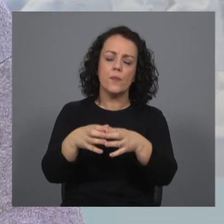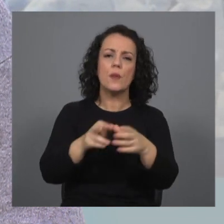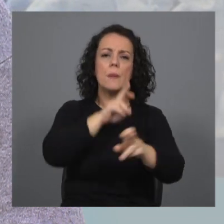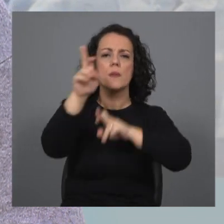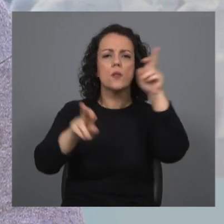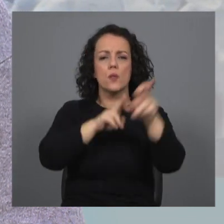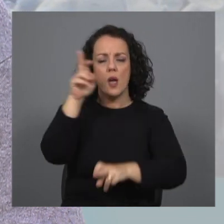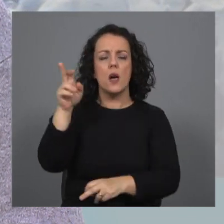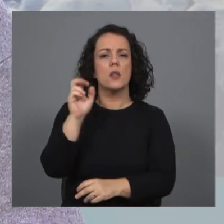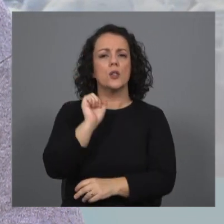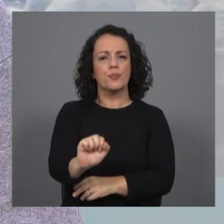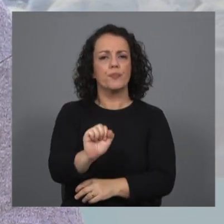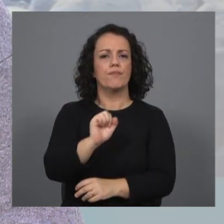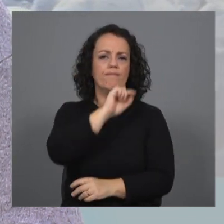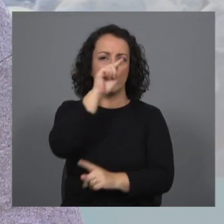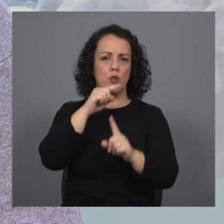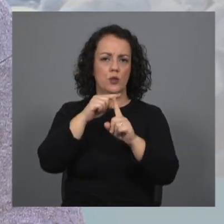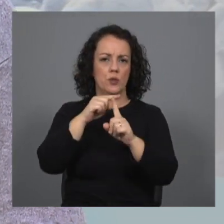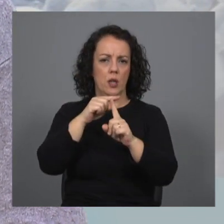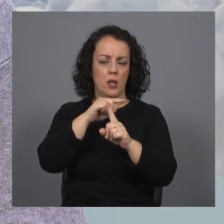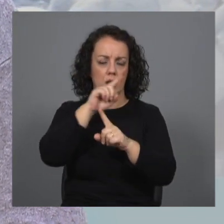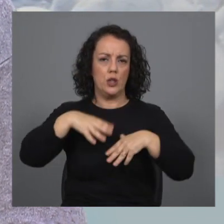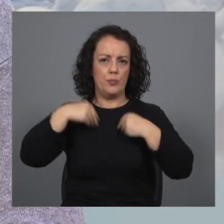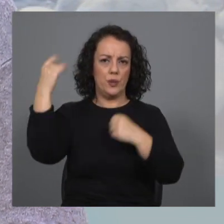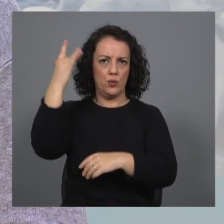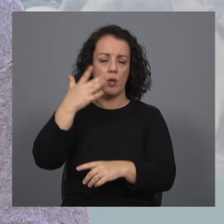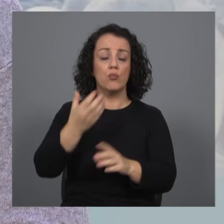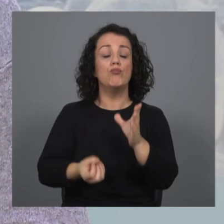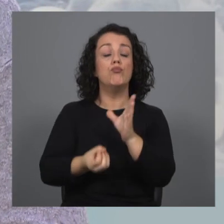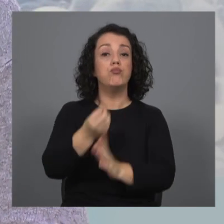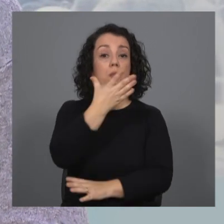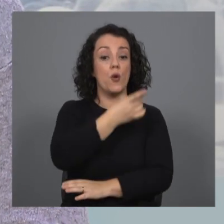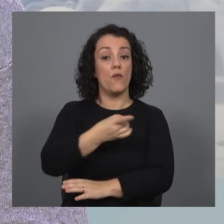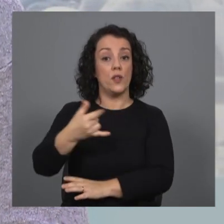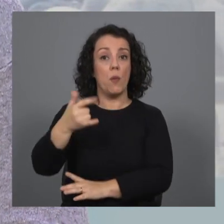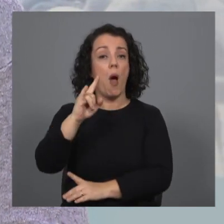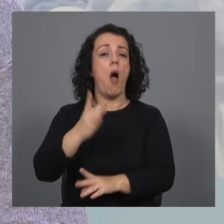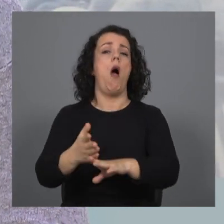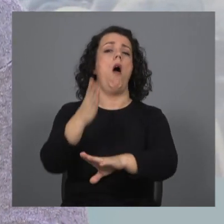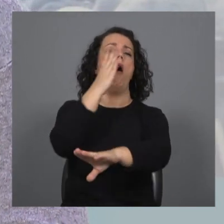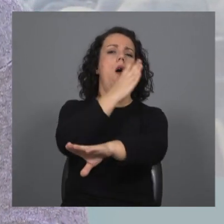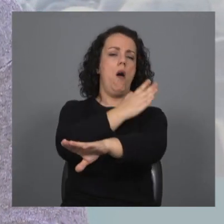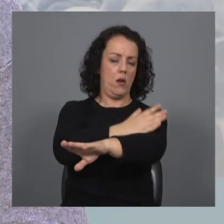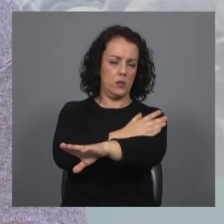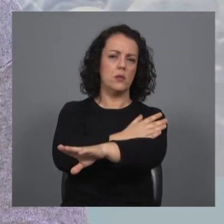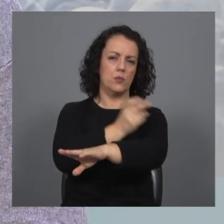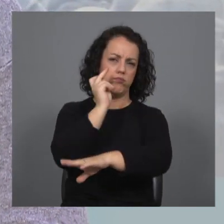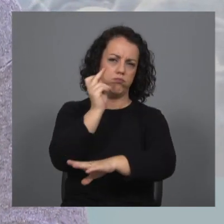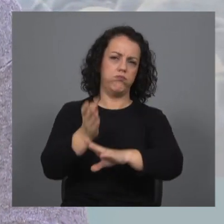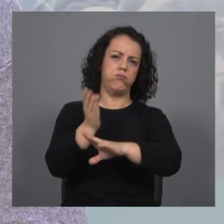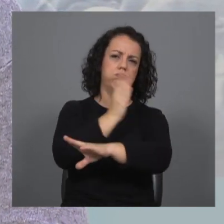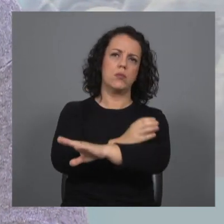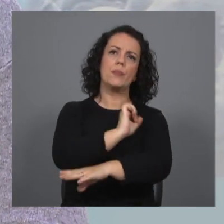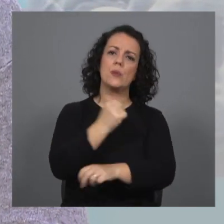forma estruturada nasceu em 1992, mas, enfim, já vinha de há muitos anos num